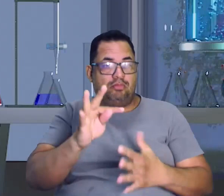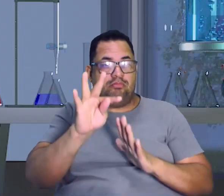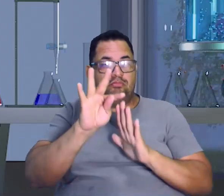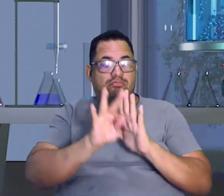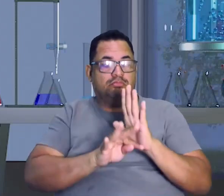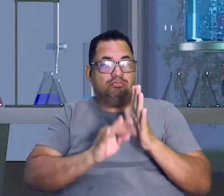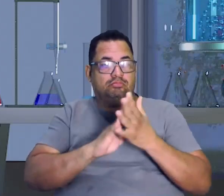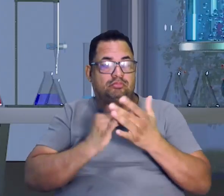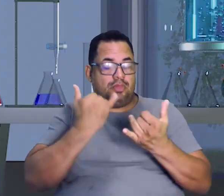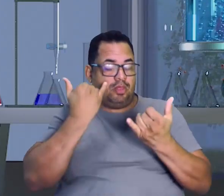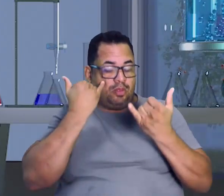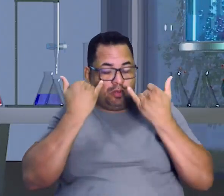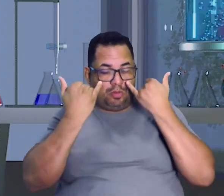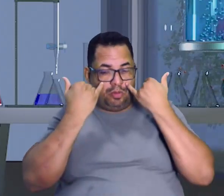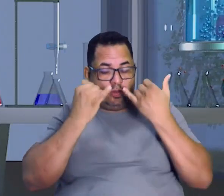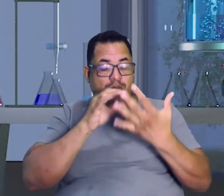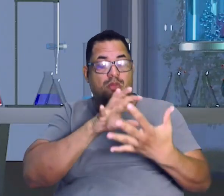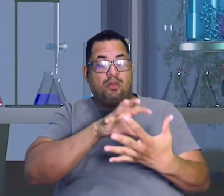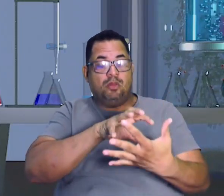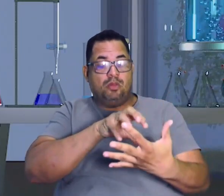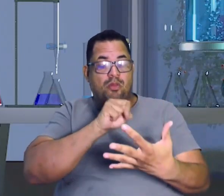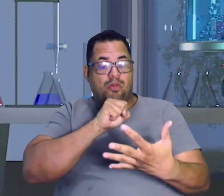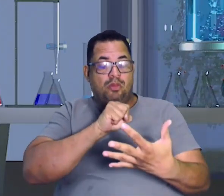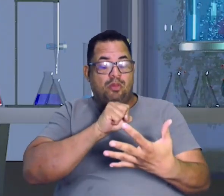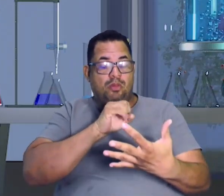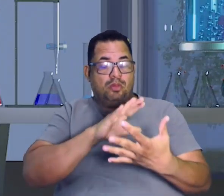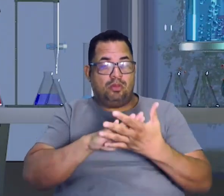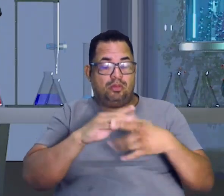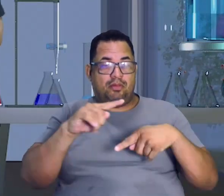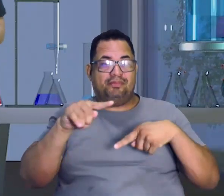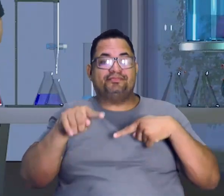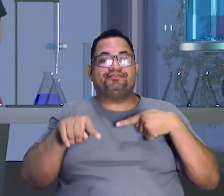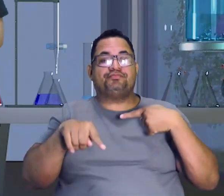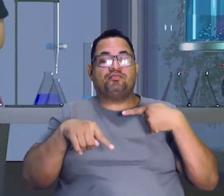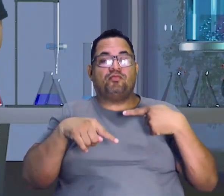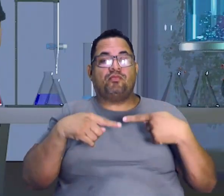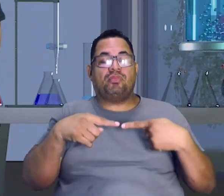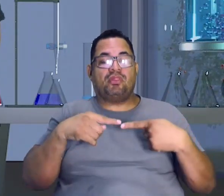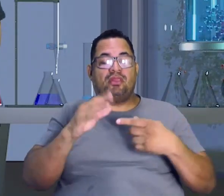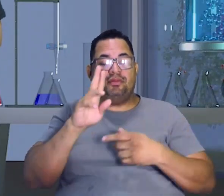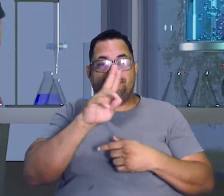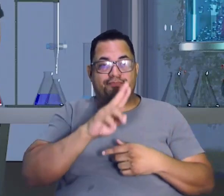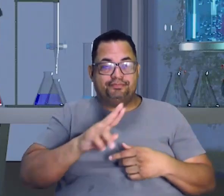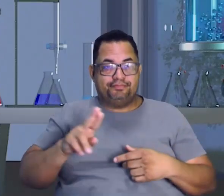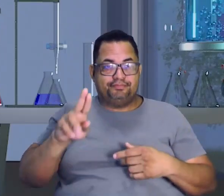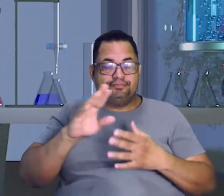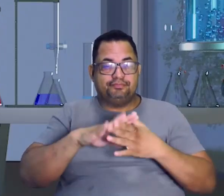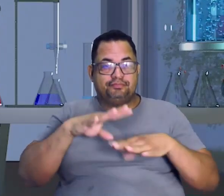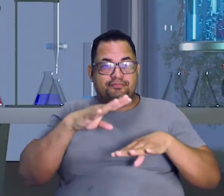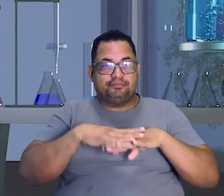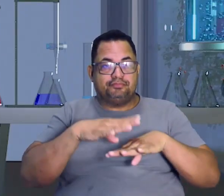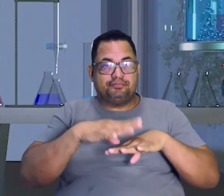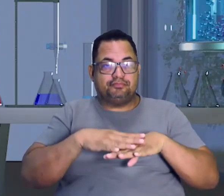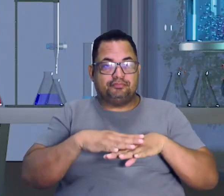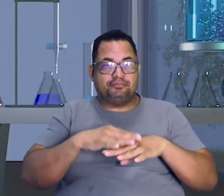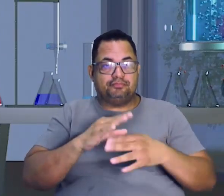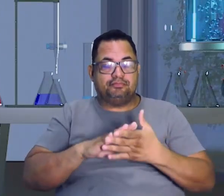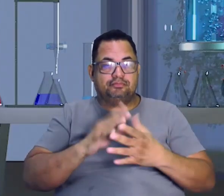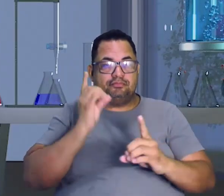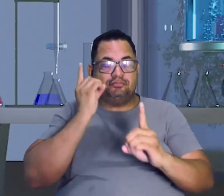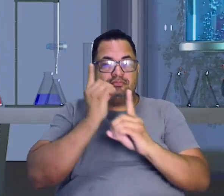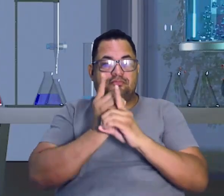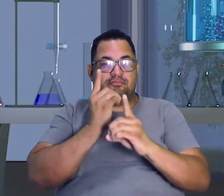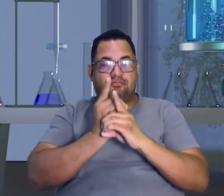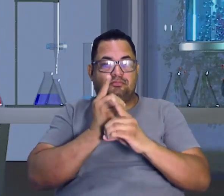as informações que vai ser dada para que você utilize agora a matemática e